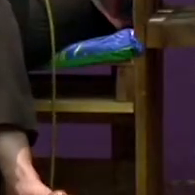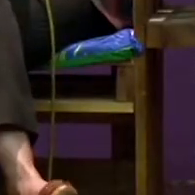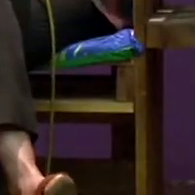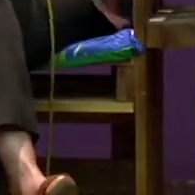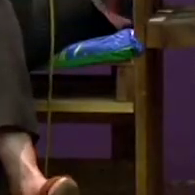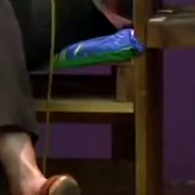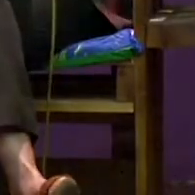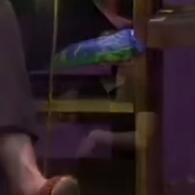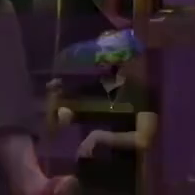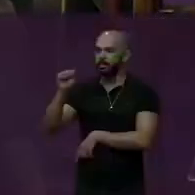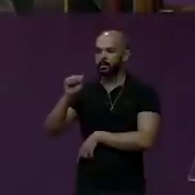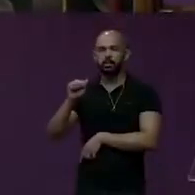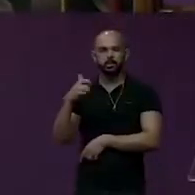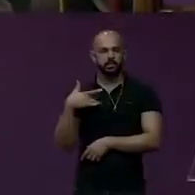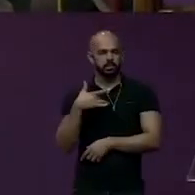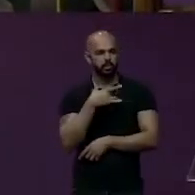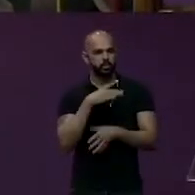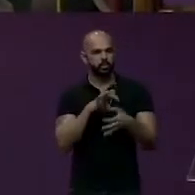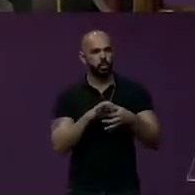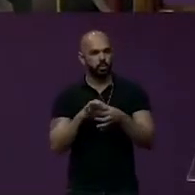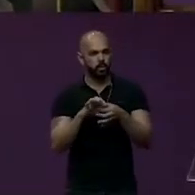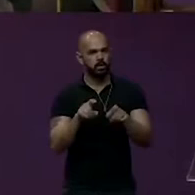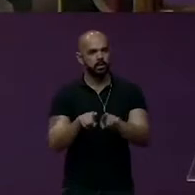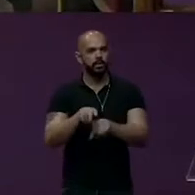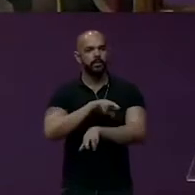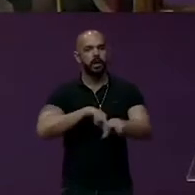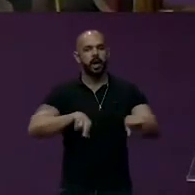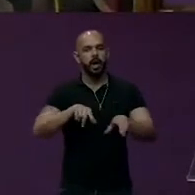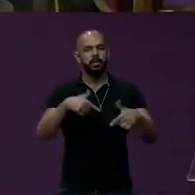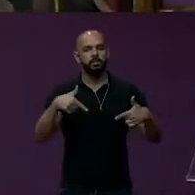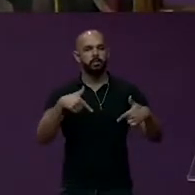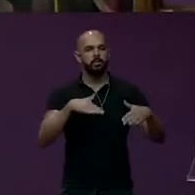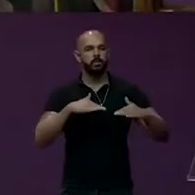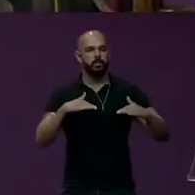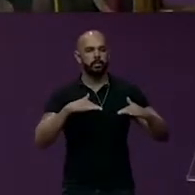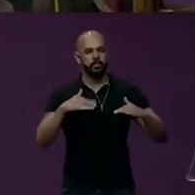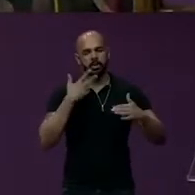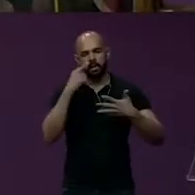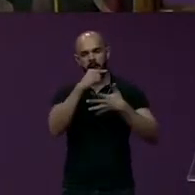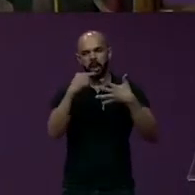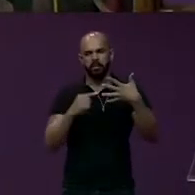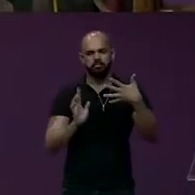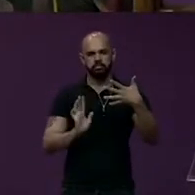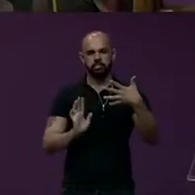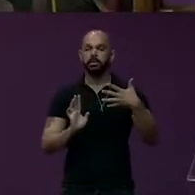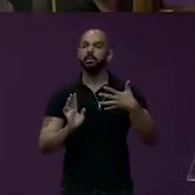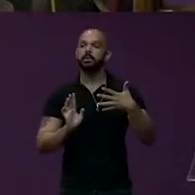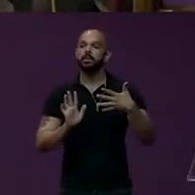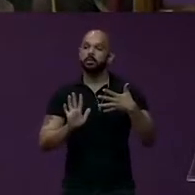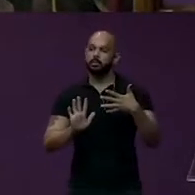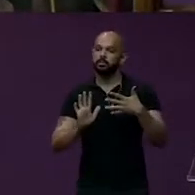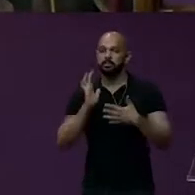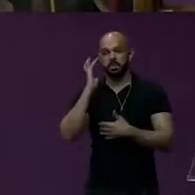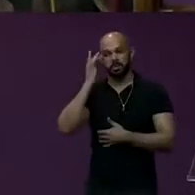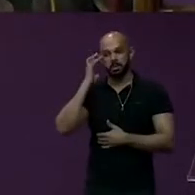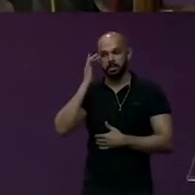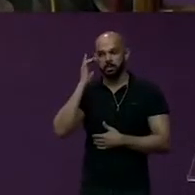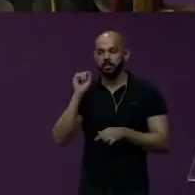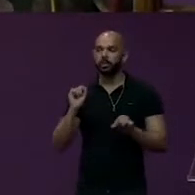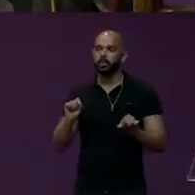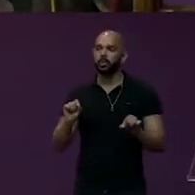própria Associação de Saúde Coletiva, enfim, e vários movimentos, né, que eu não vou enumerar aqui. Então, acho que...